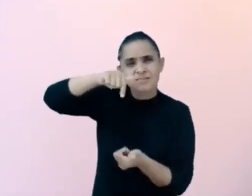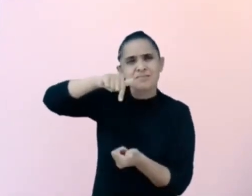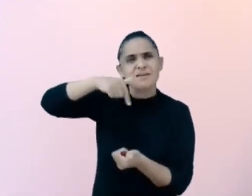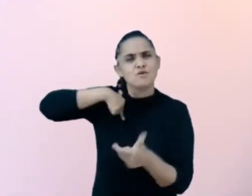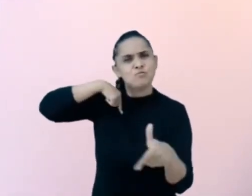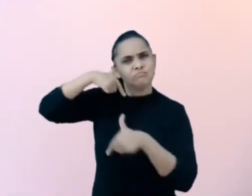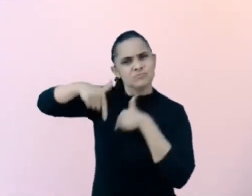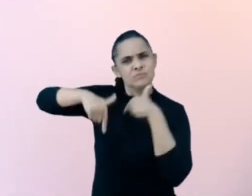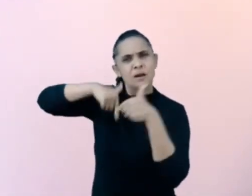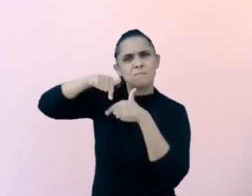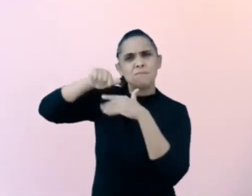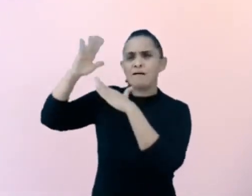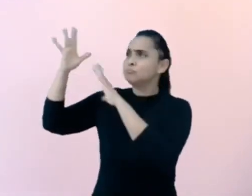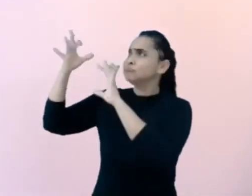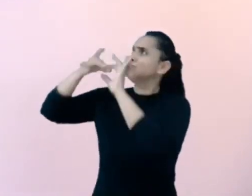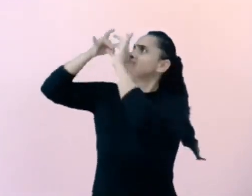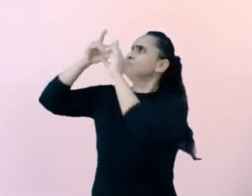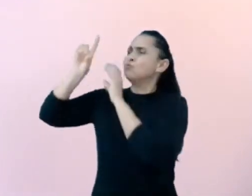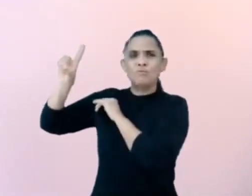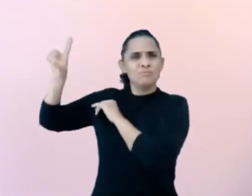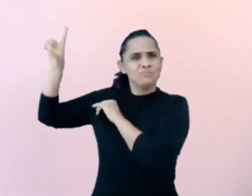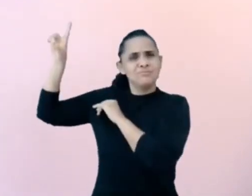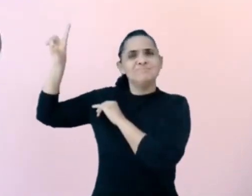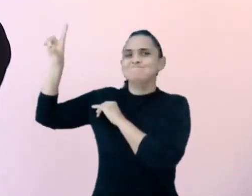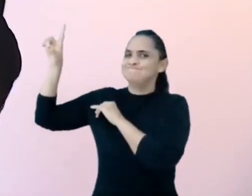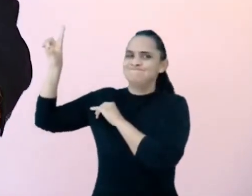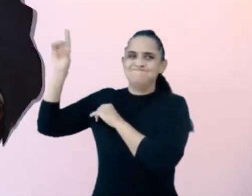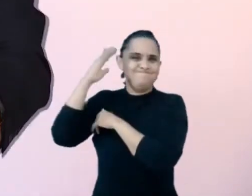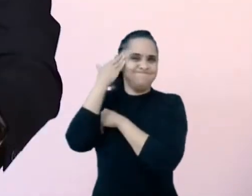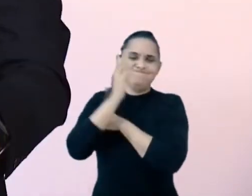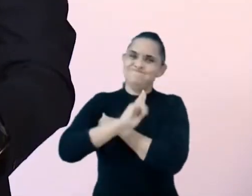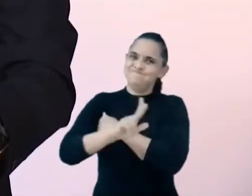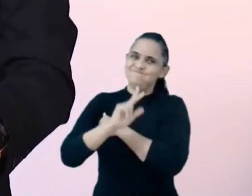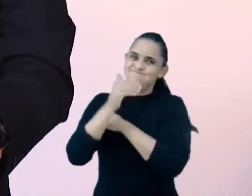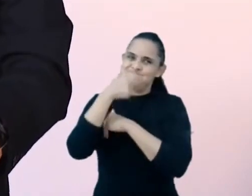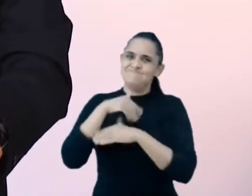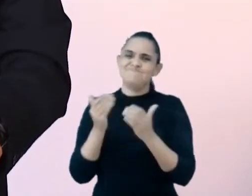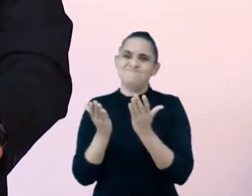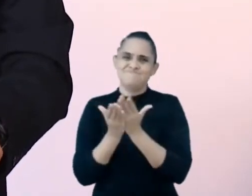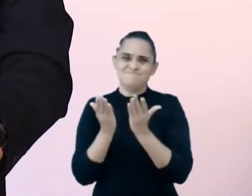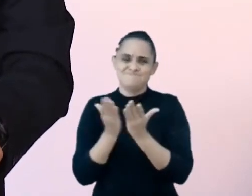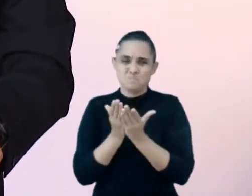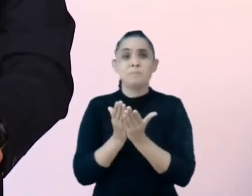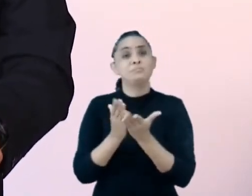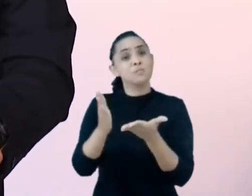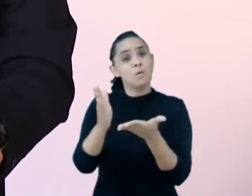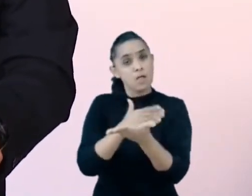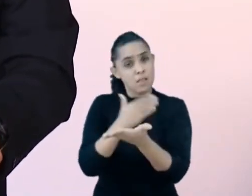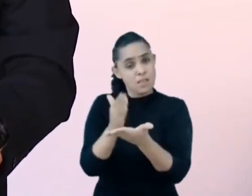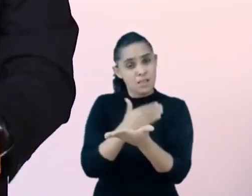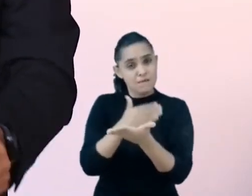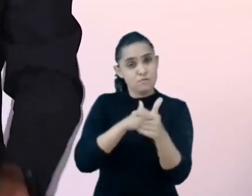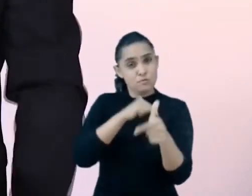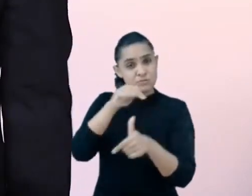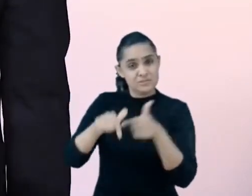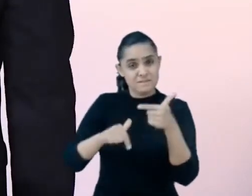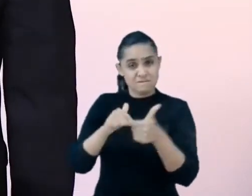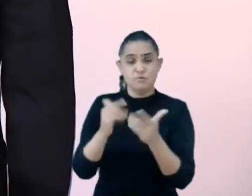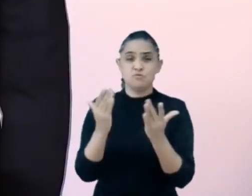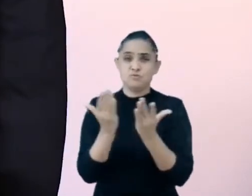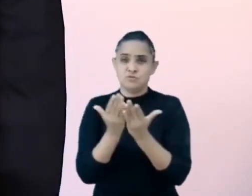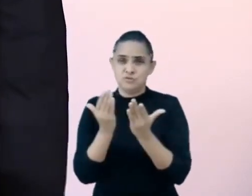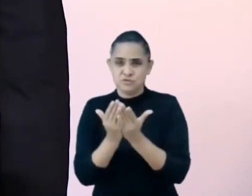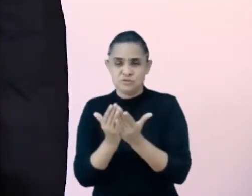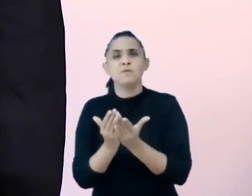Deus. E é muito lindo o livro Serviço Cristão, na página 80, diz assim: os cristãos cujo